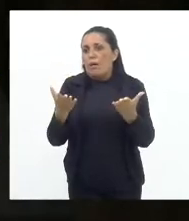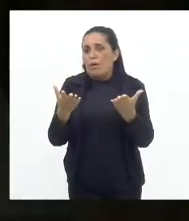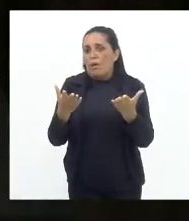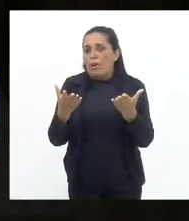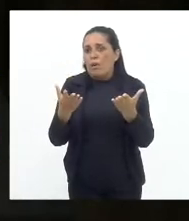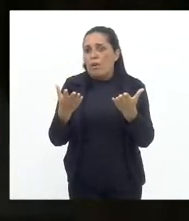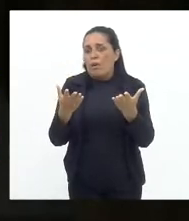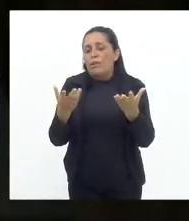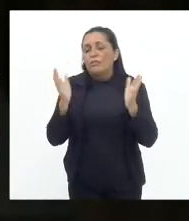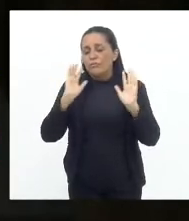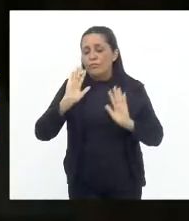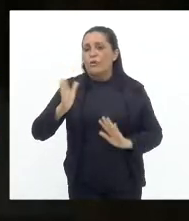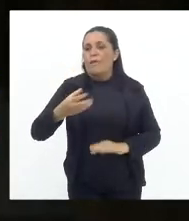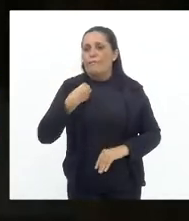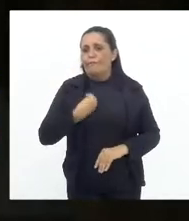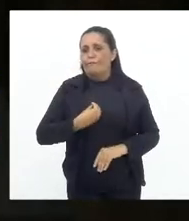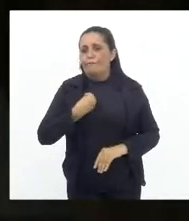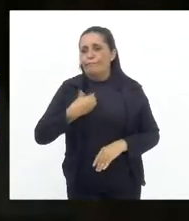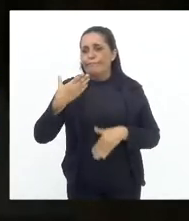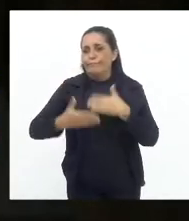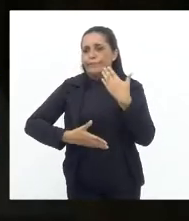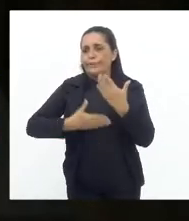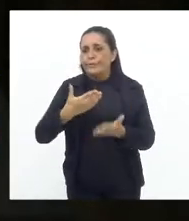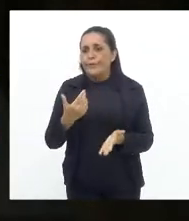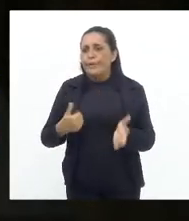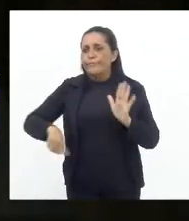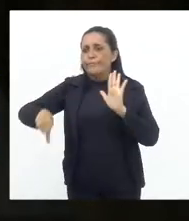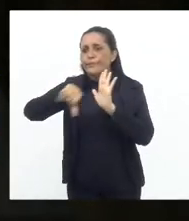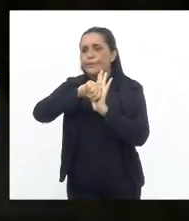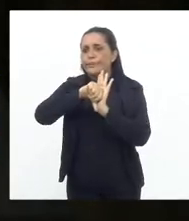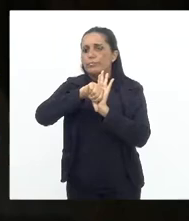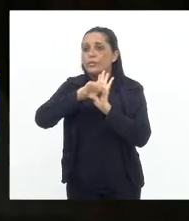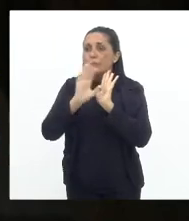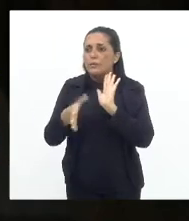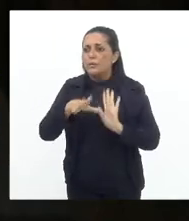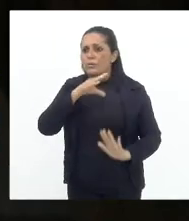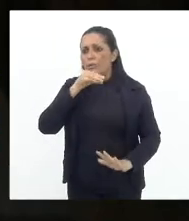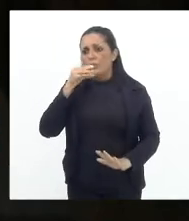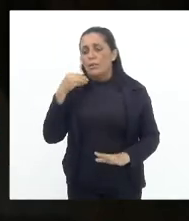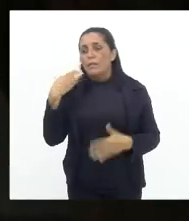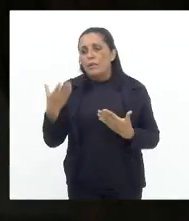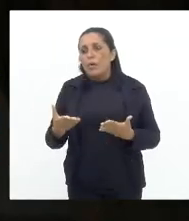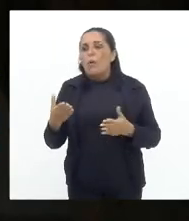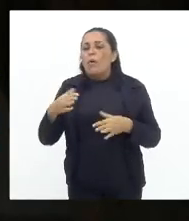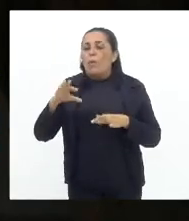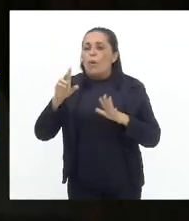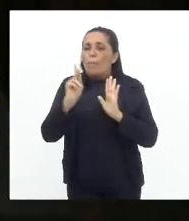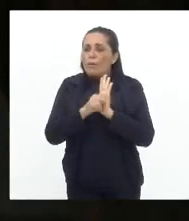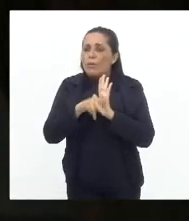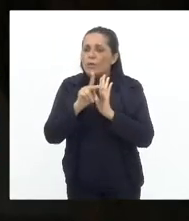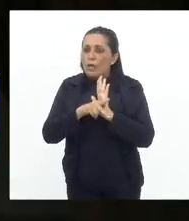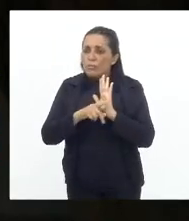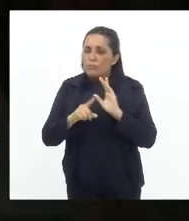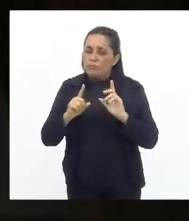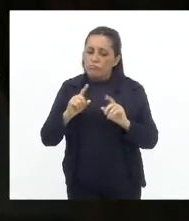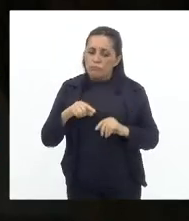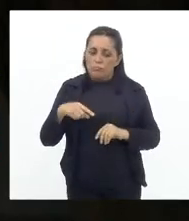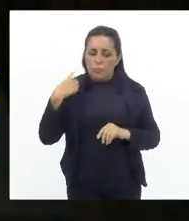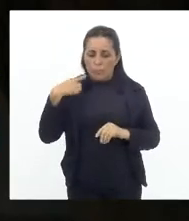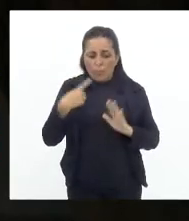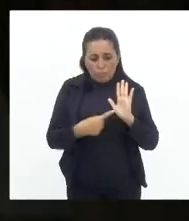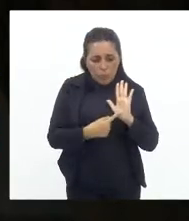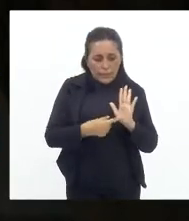estivesse já vivenciando um processo de criminalização nas suas vidas tão projeto Deputado waldeck aponta para a necessidade